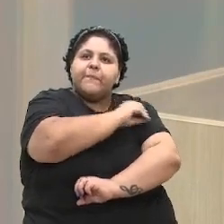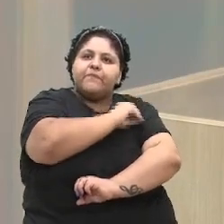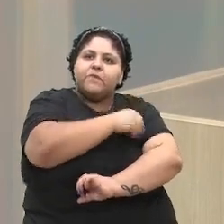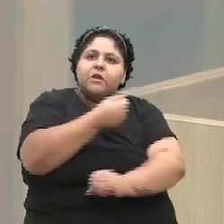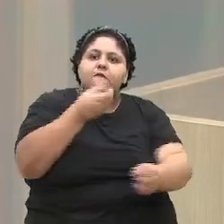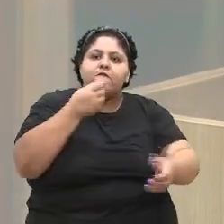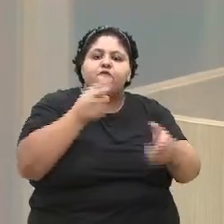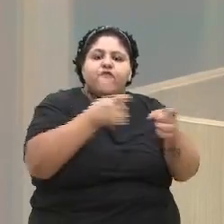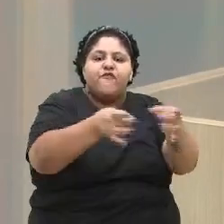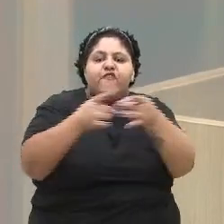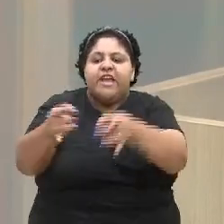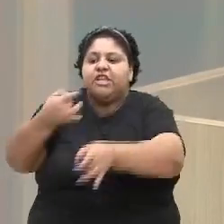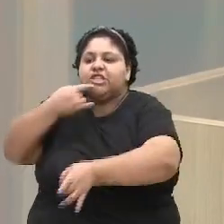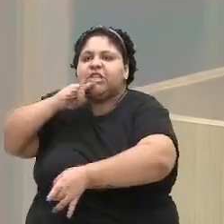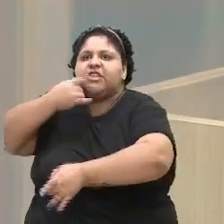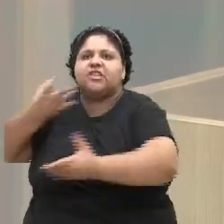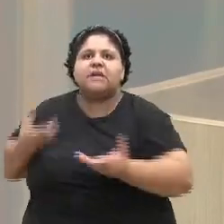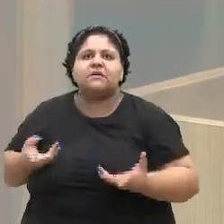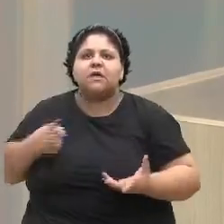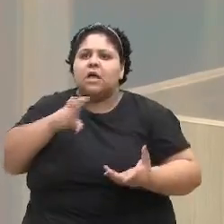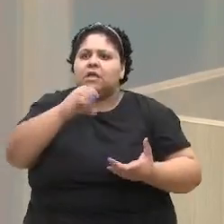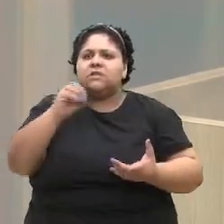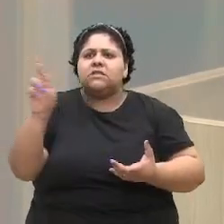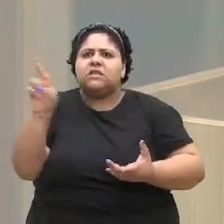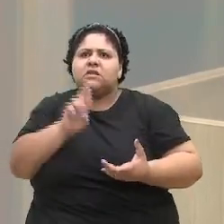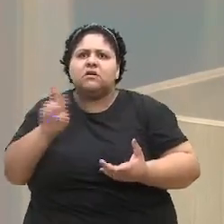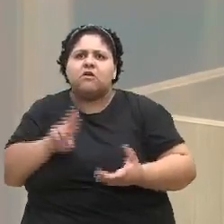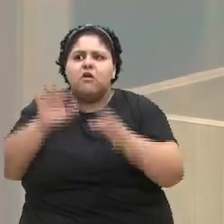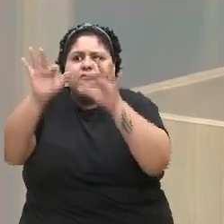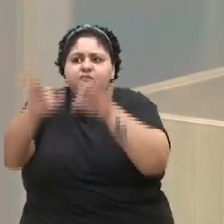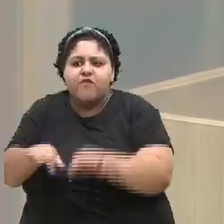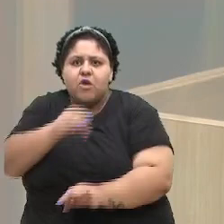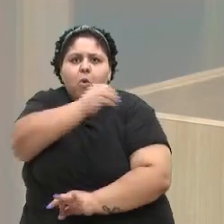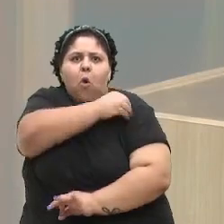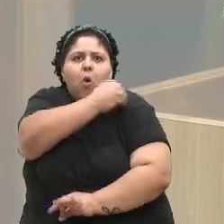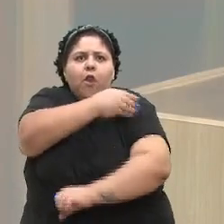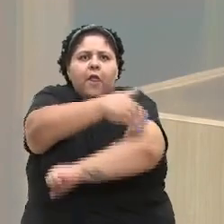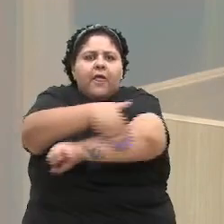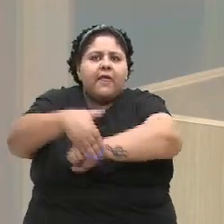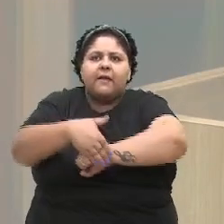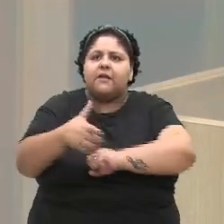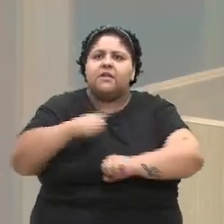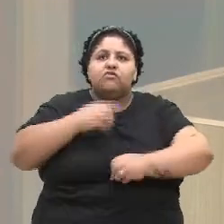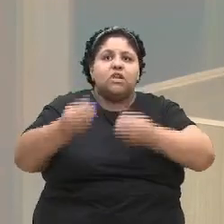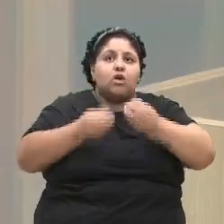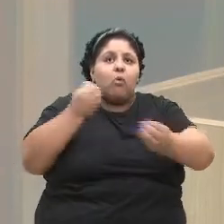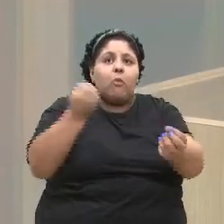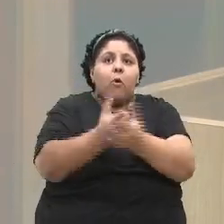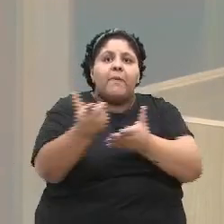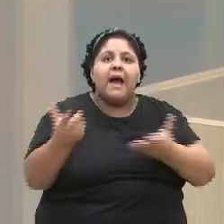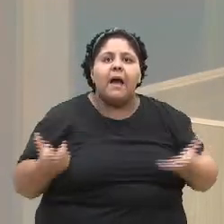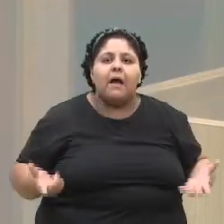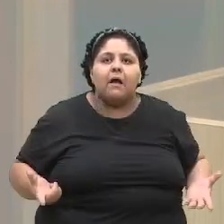Cachaça 50 nós acabamos com com alcoolismo na rua porque eles não vão ter como